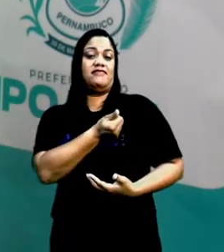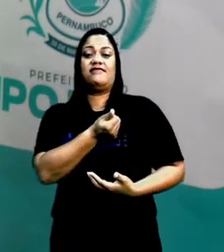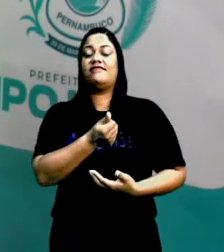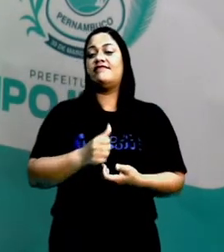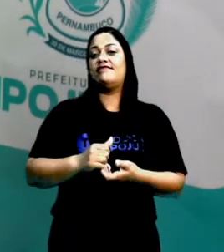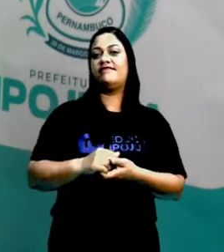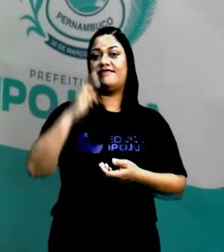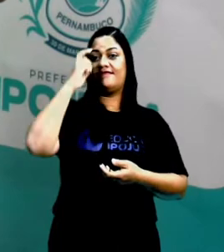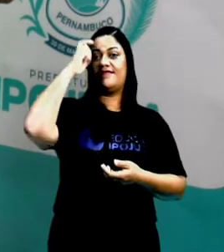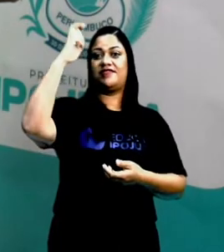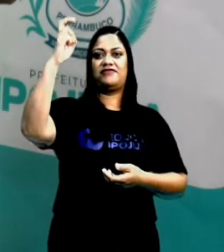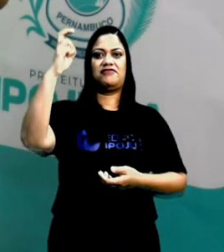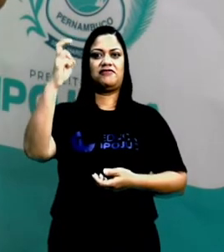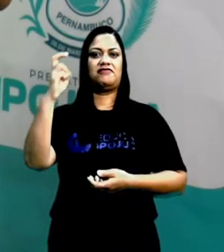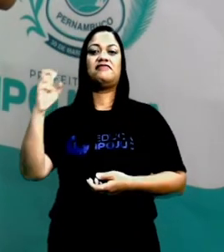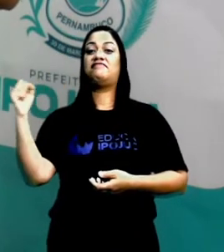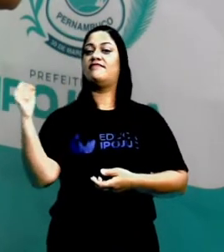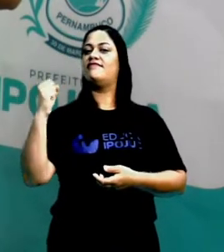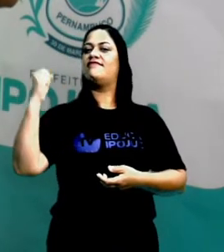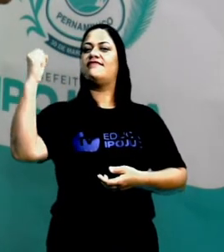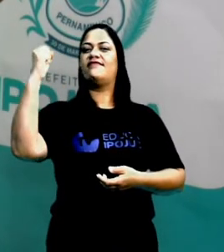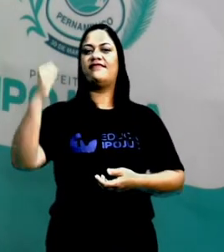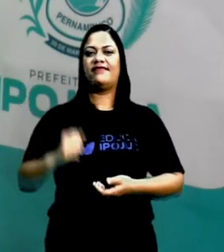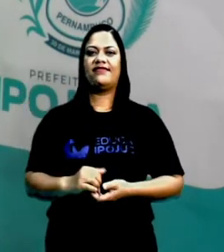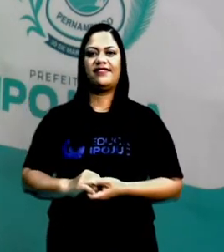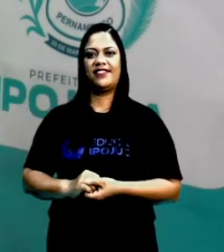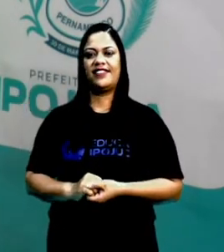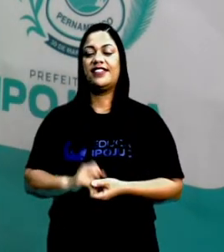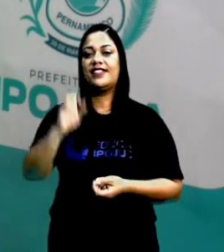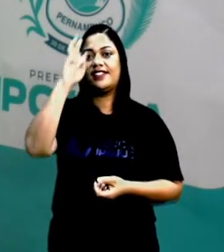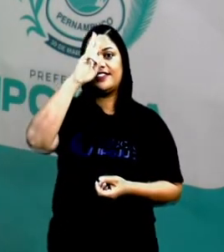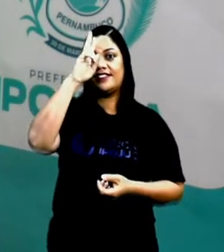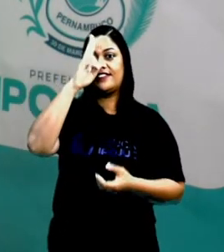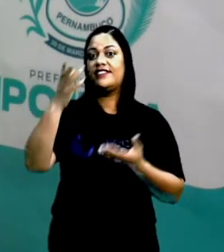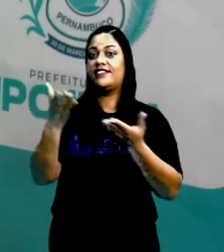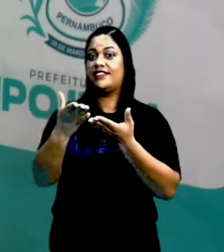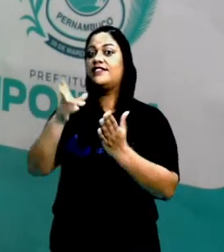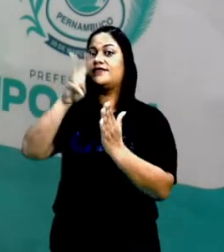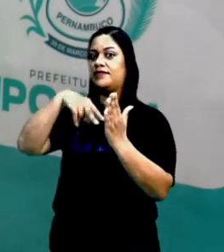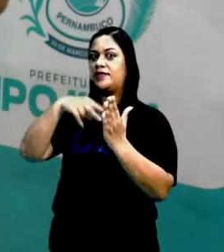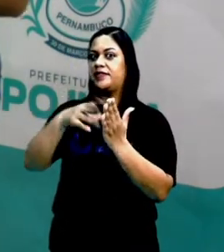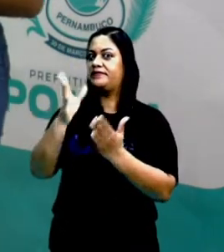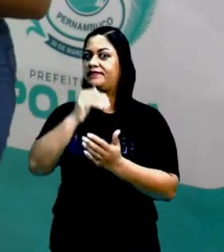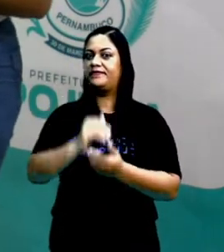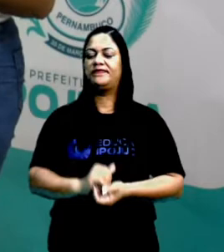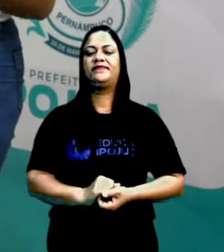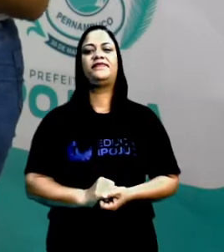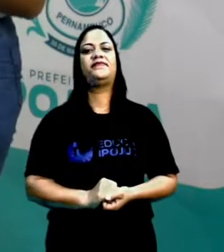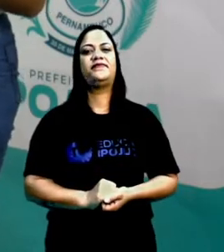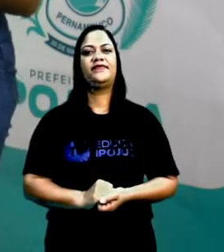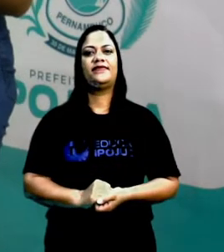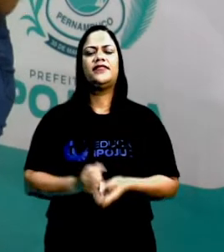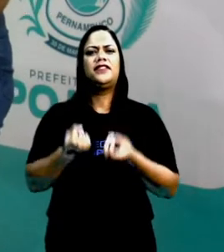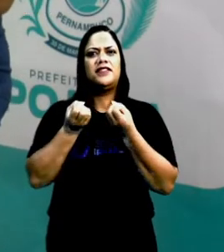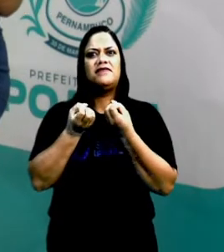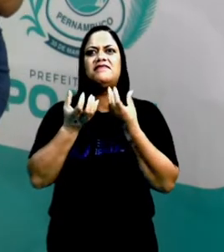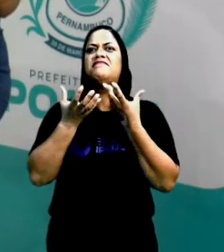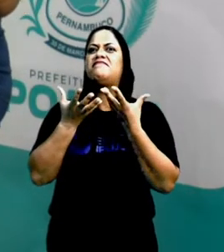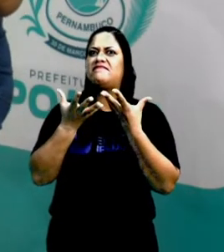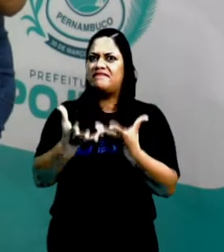e poderosa. Olha. E essa historinha daqui, vamos ler essa? Muito